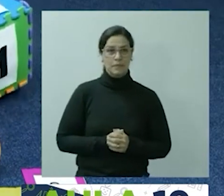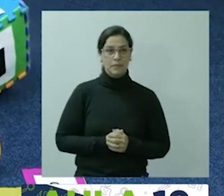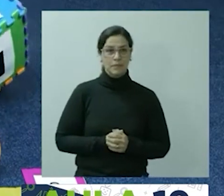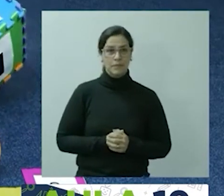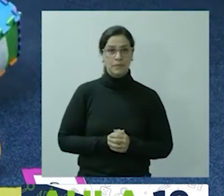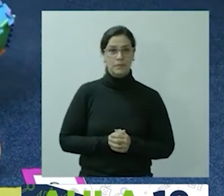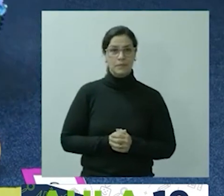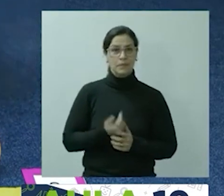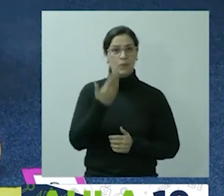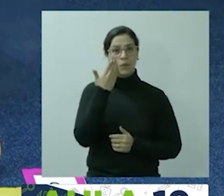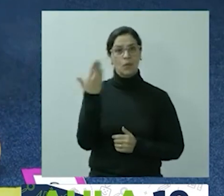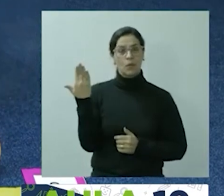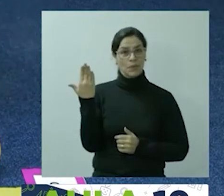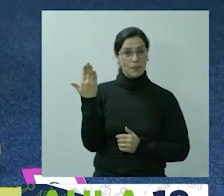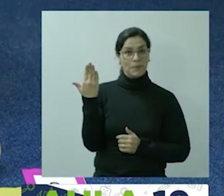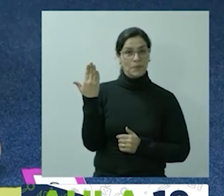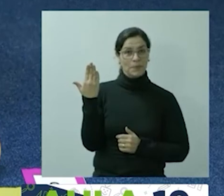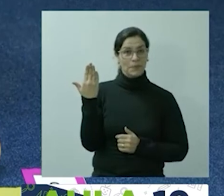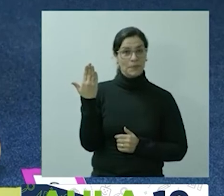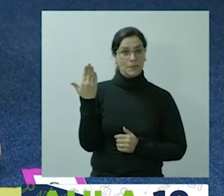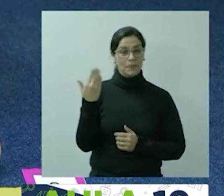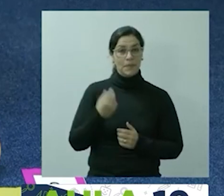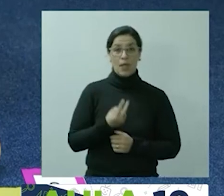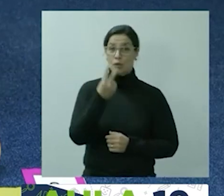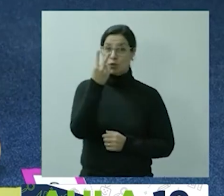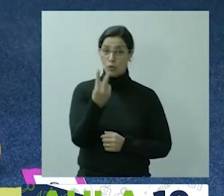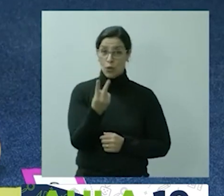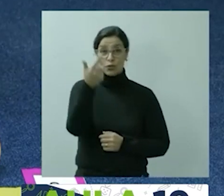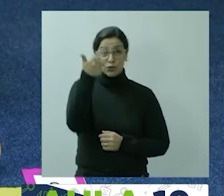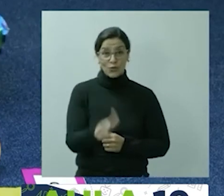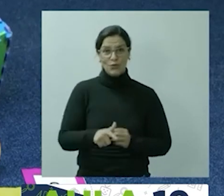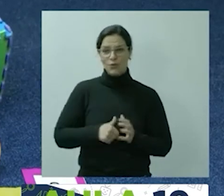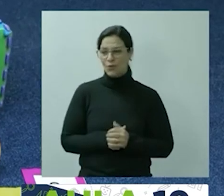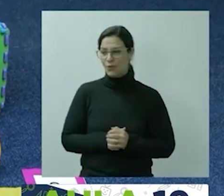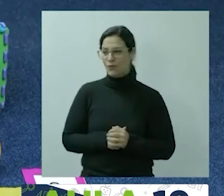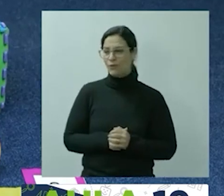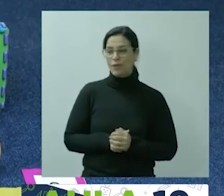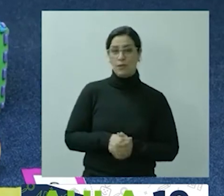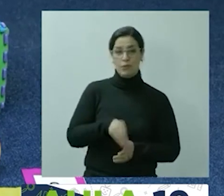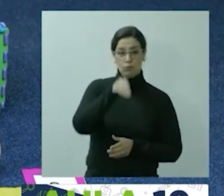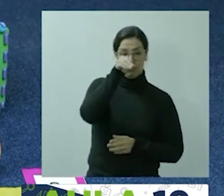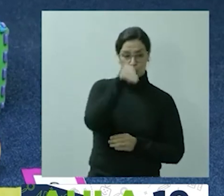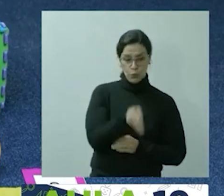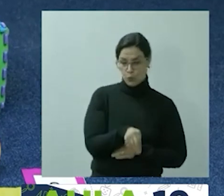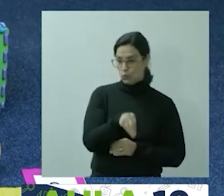próximo. Número 2.